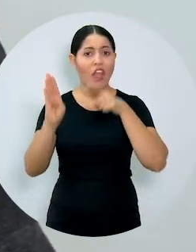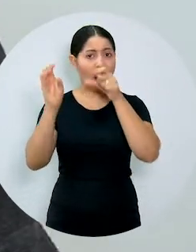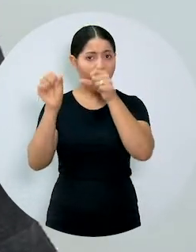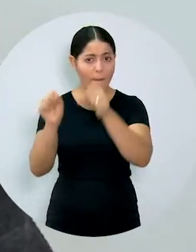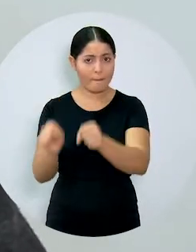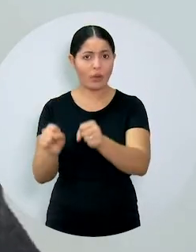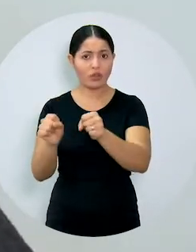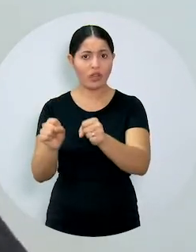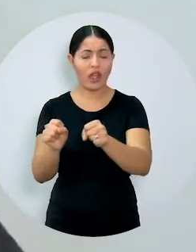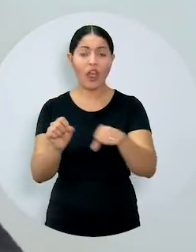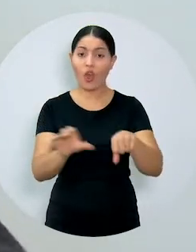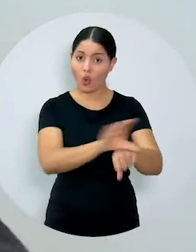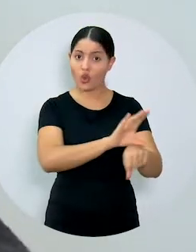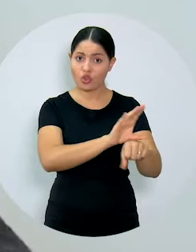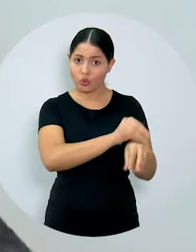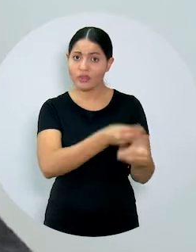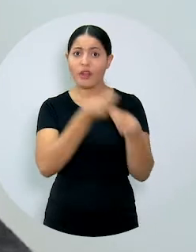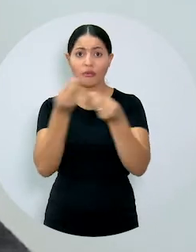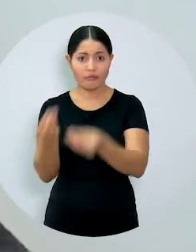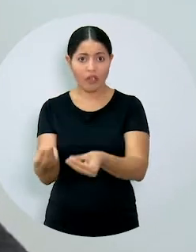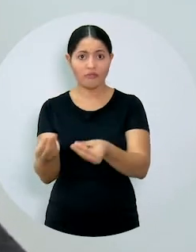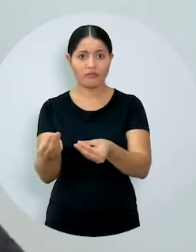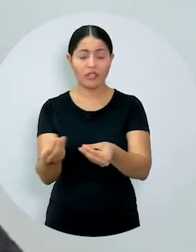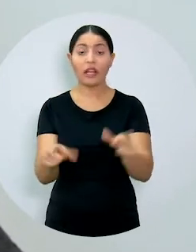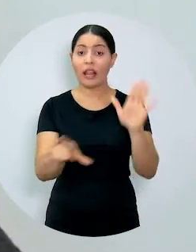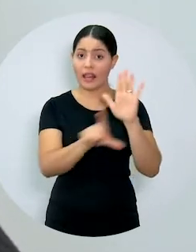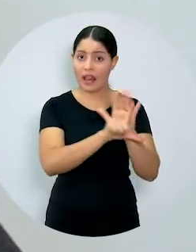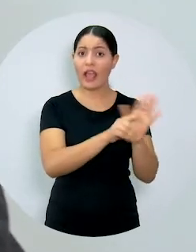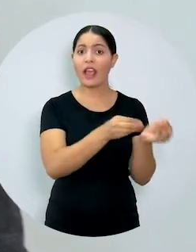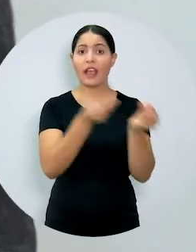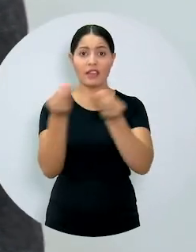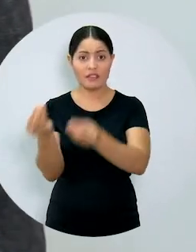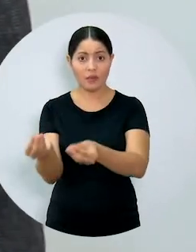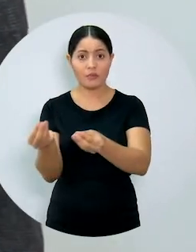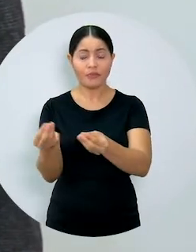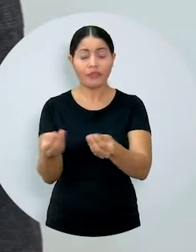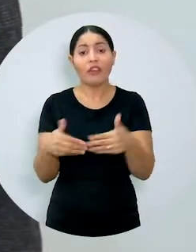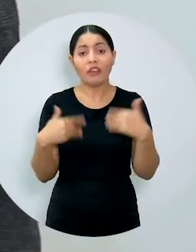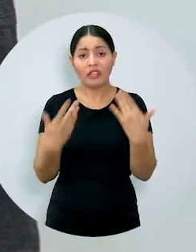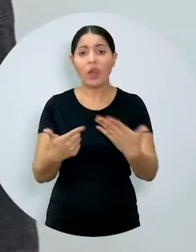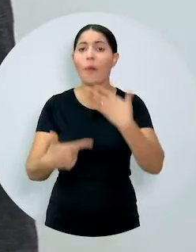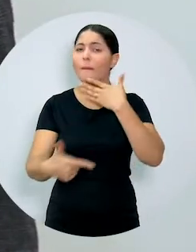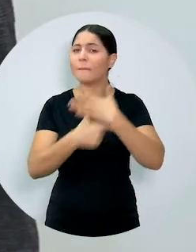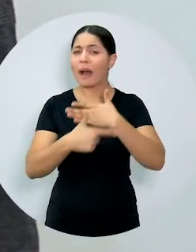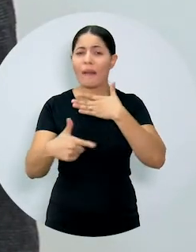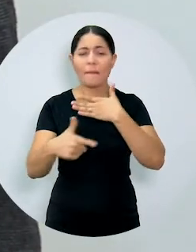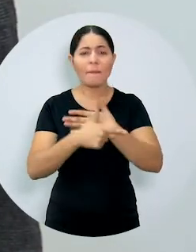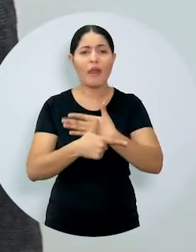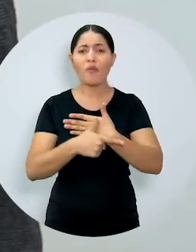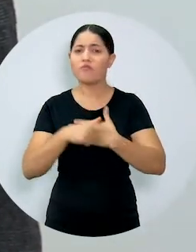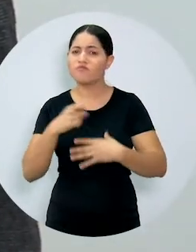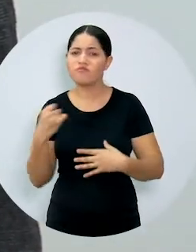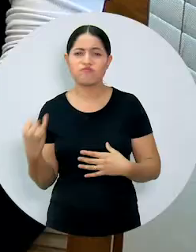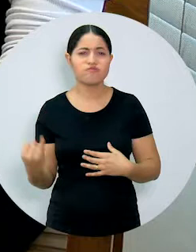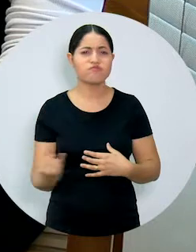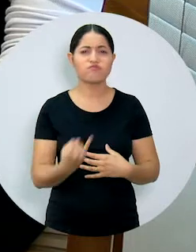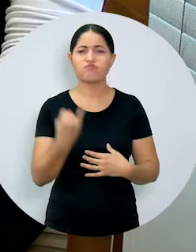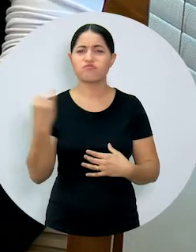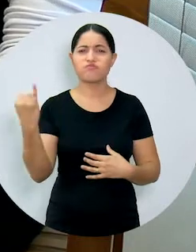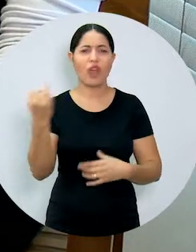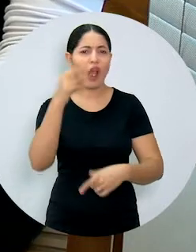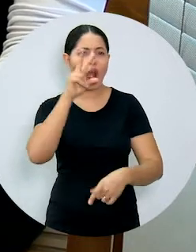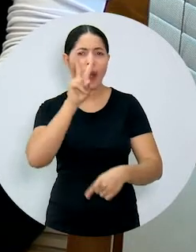foram outorgados pela Constituição e pela legislação, ela tem um papel de ser